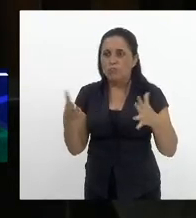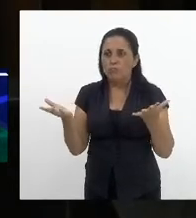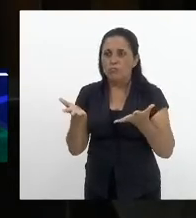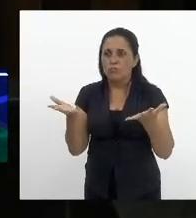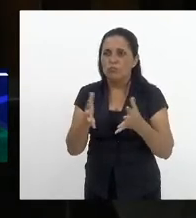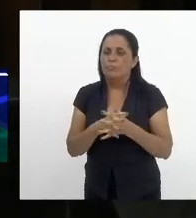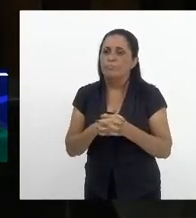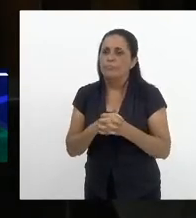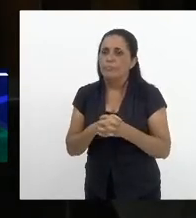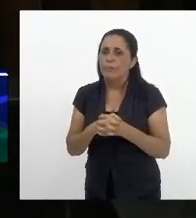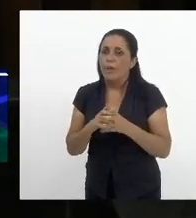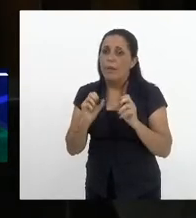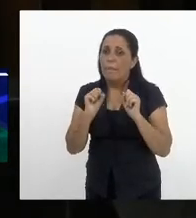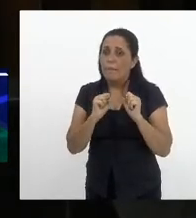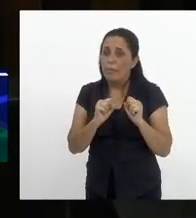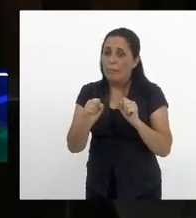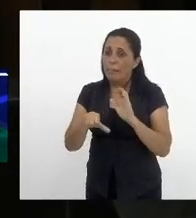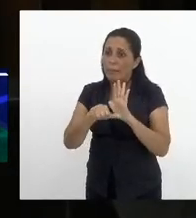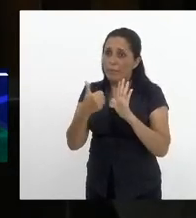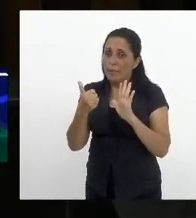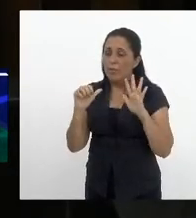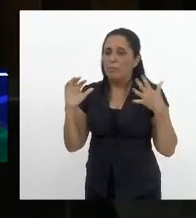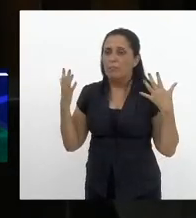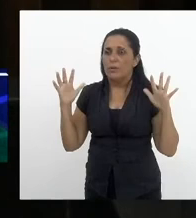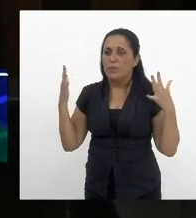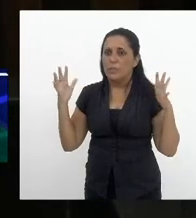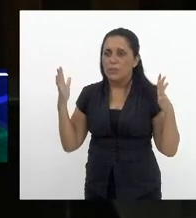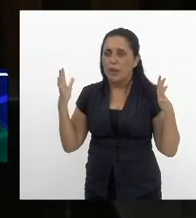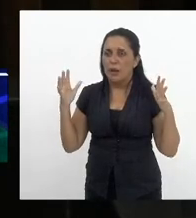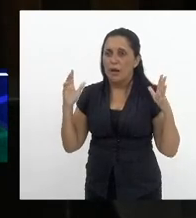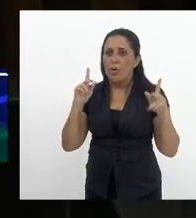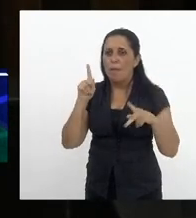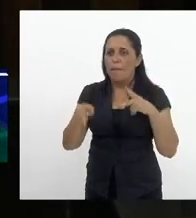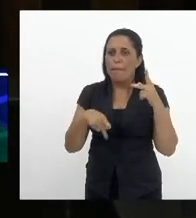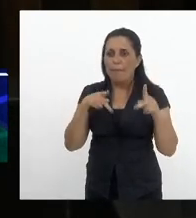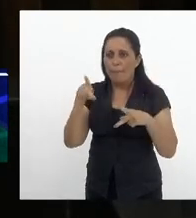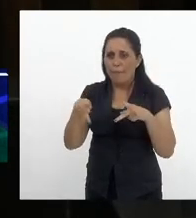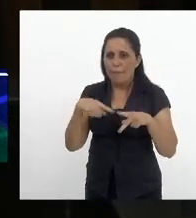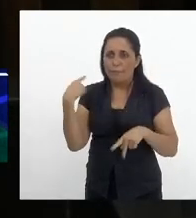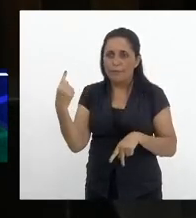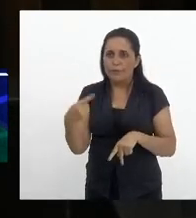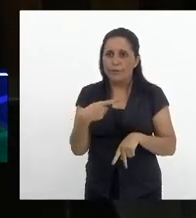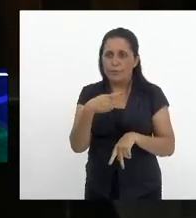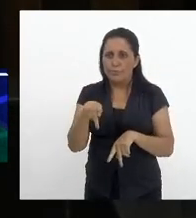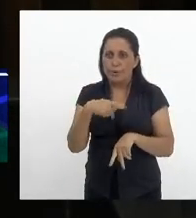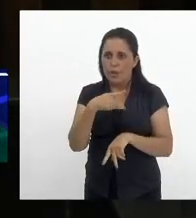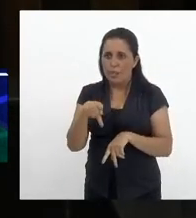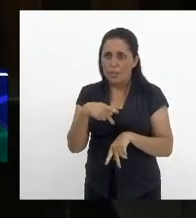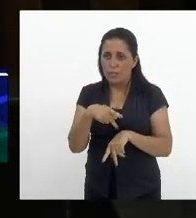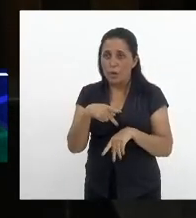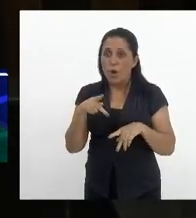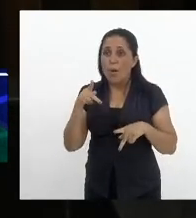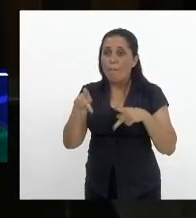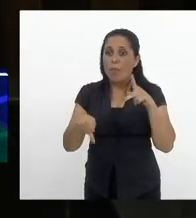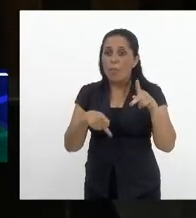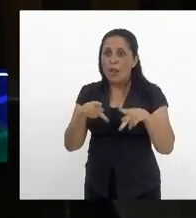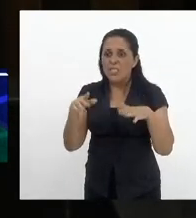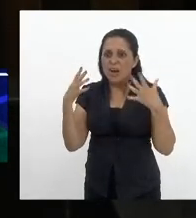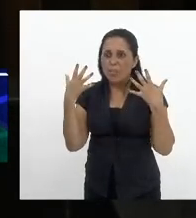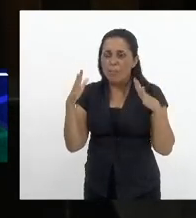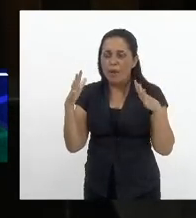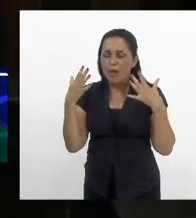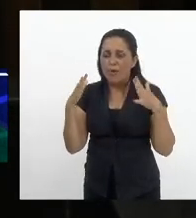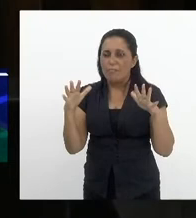presidente, para poder primeiro parabenizar a população do nosso país. População que está de